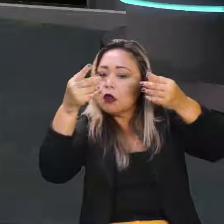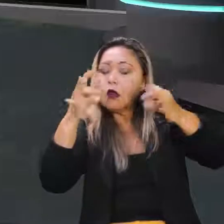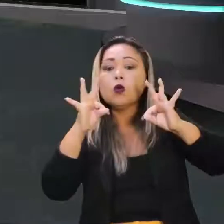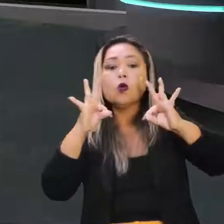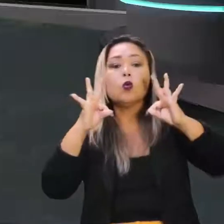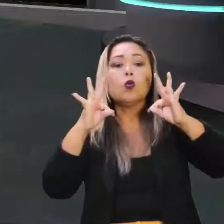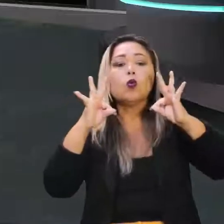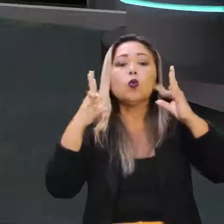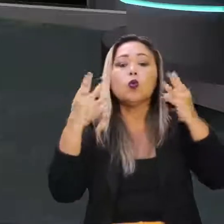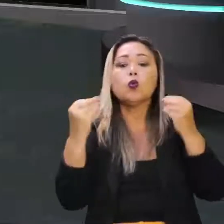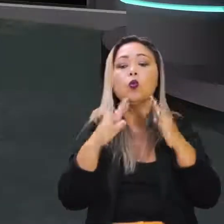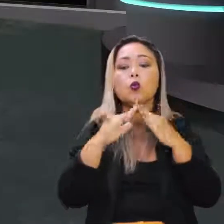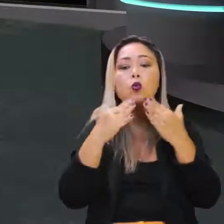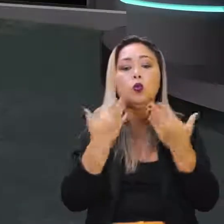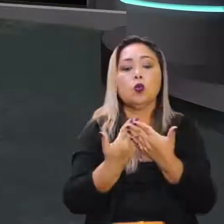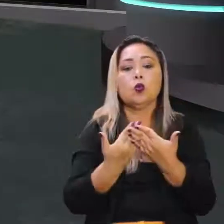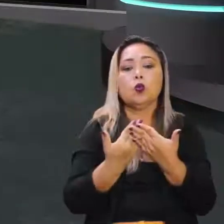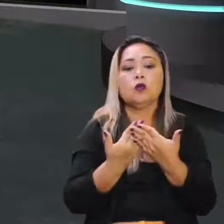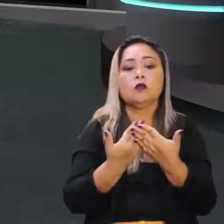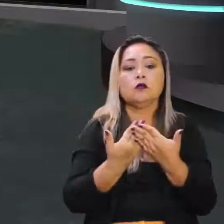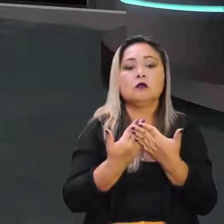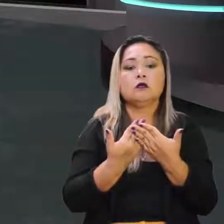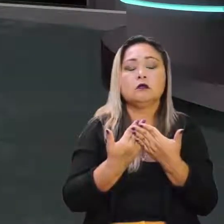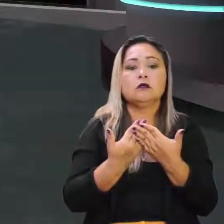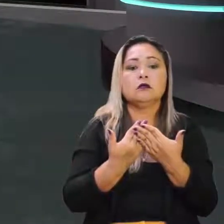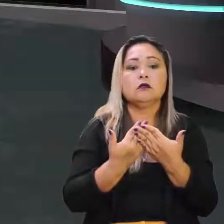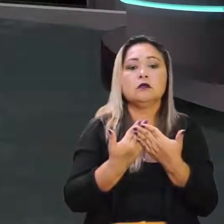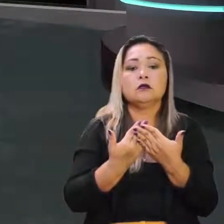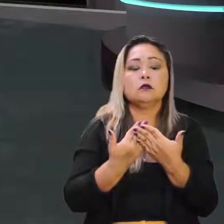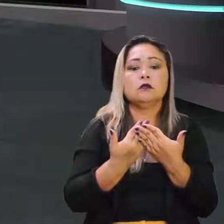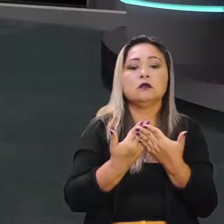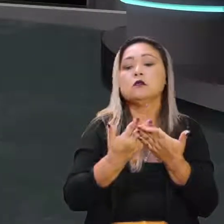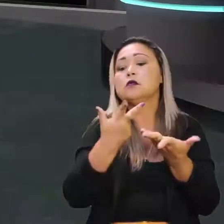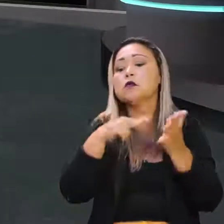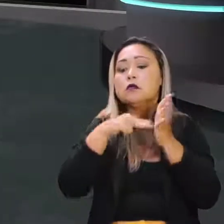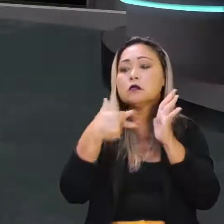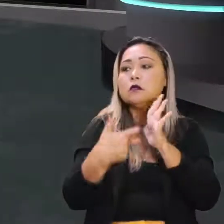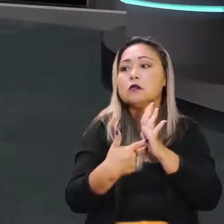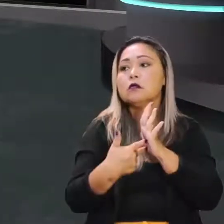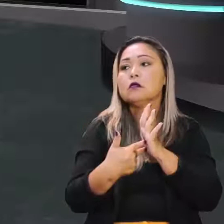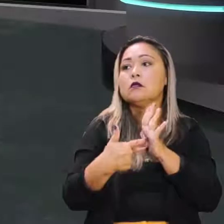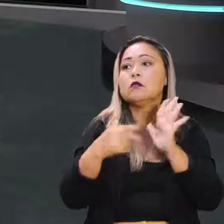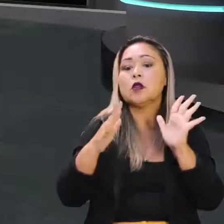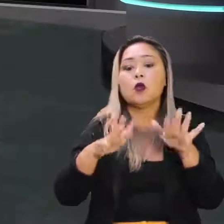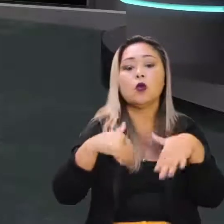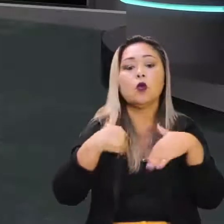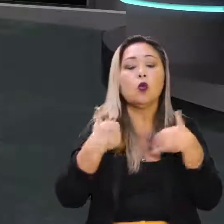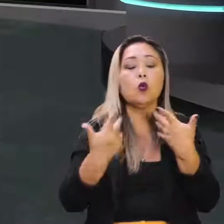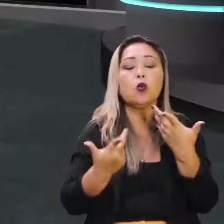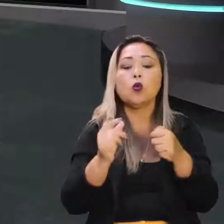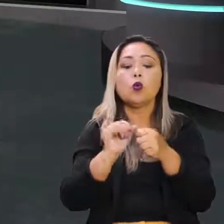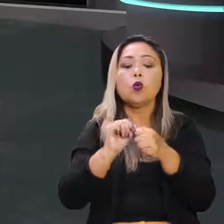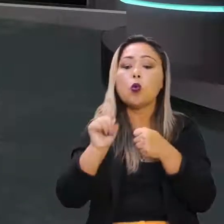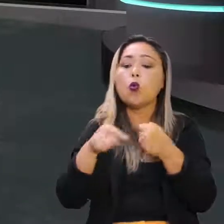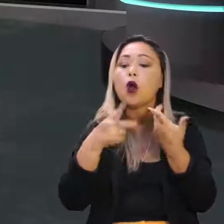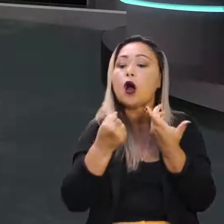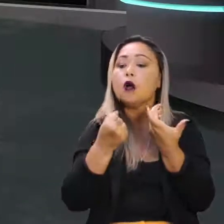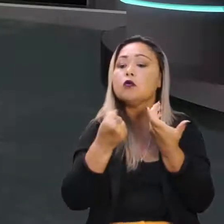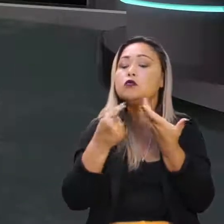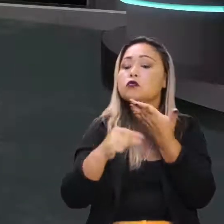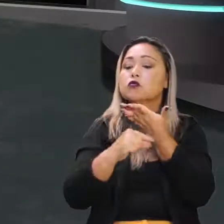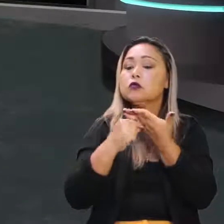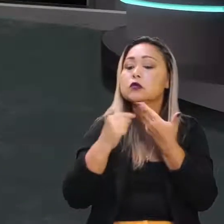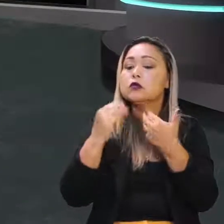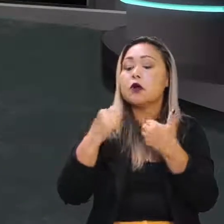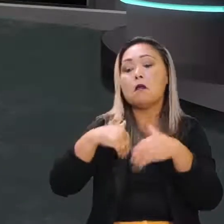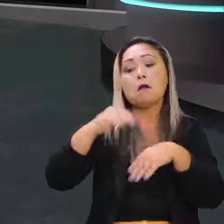todas as escolas e também o significado e também qual o artista mais importante daquela fase, daquela